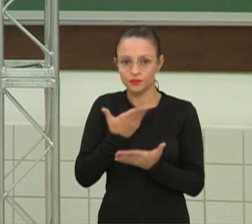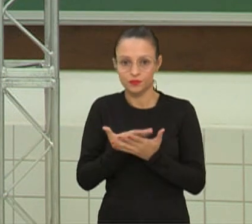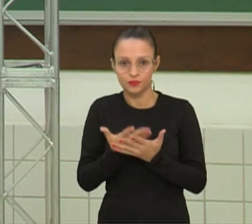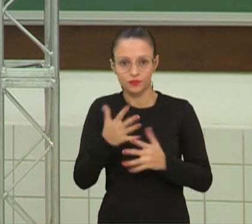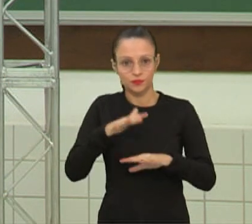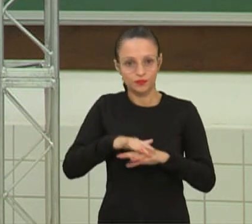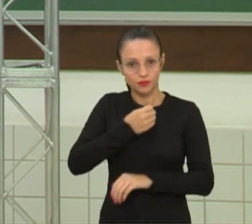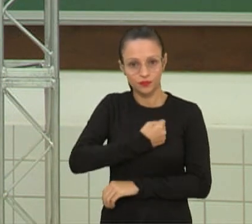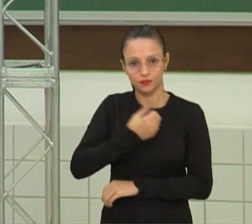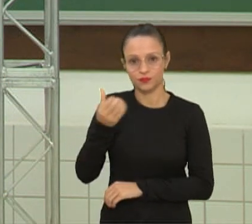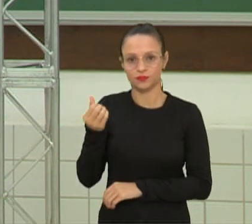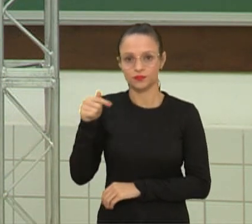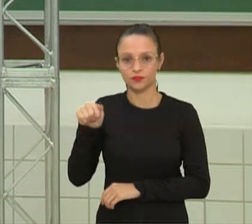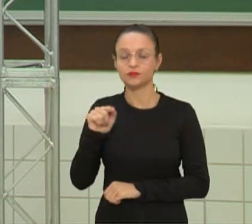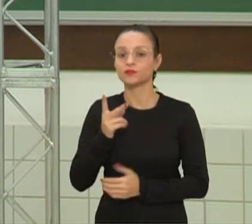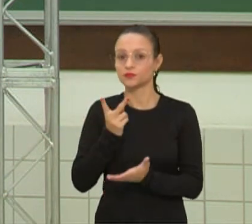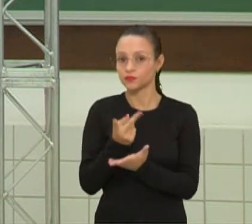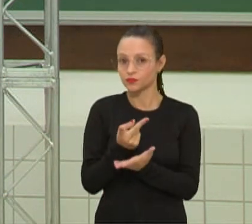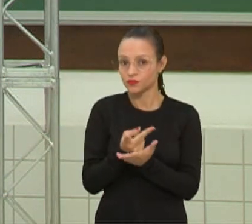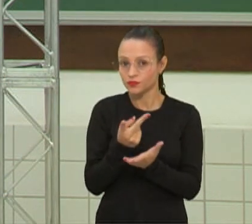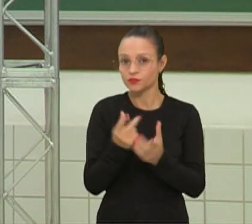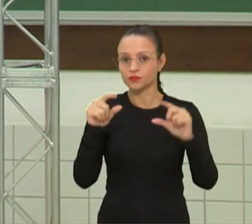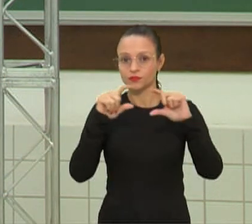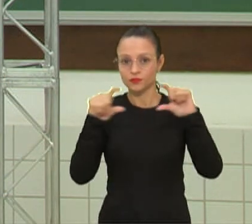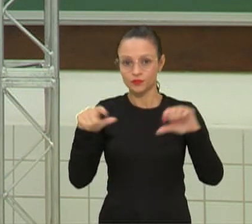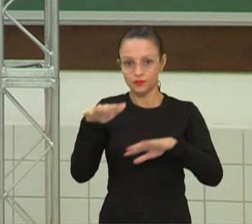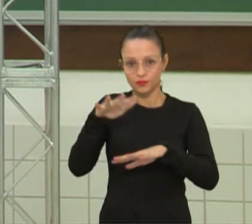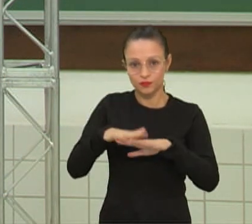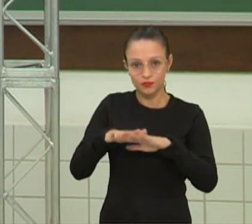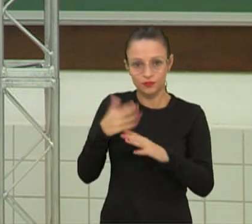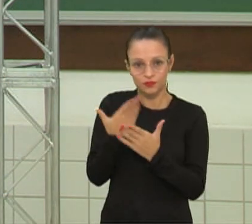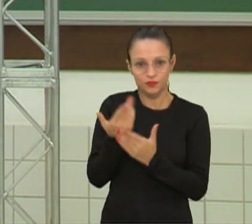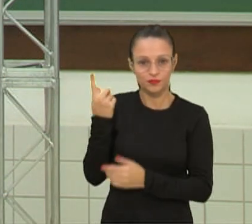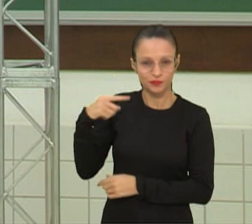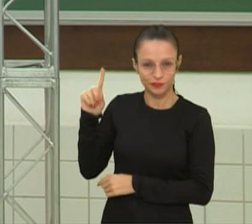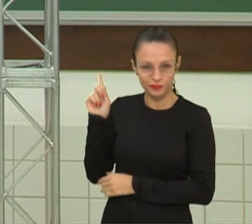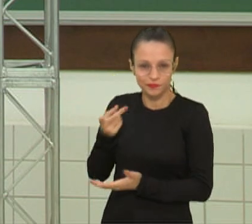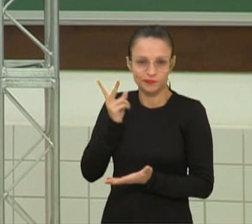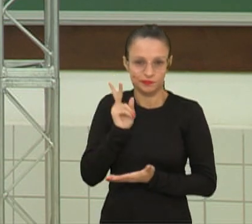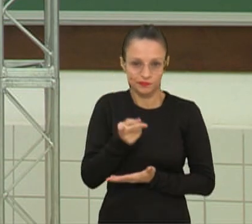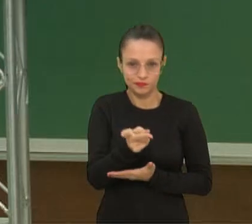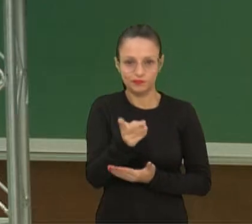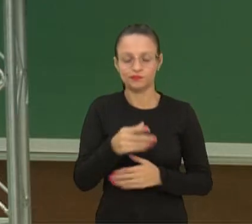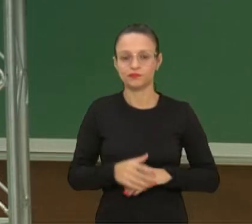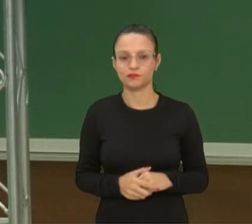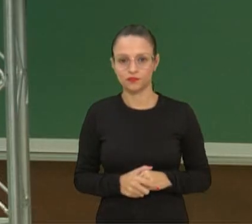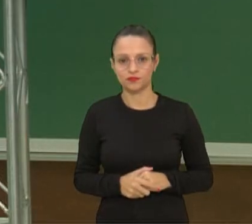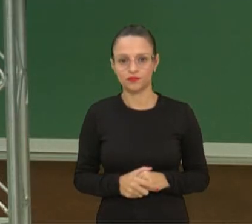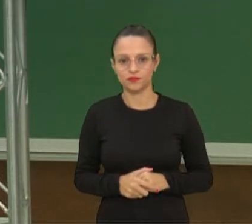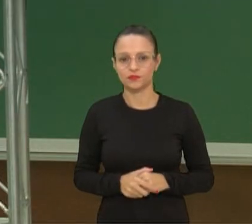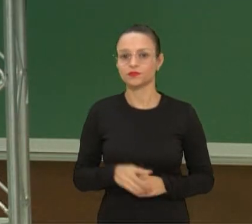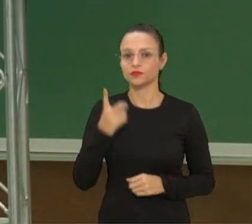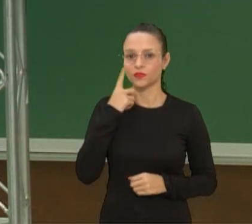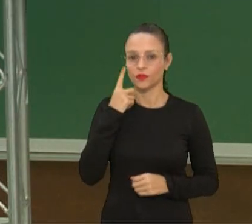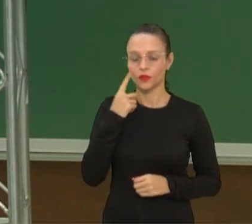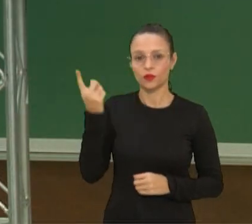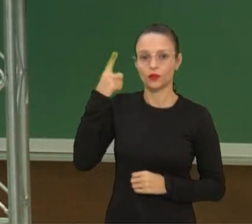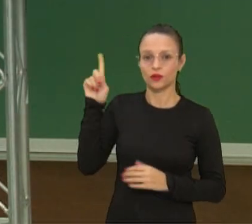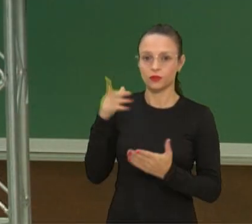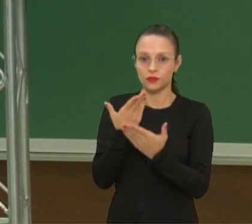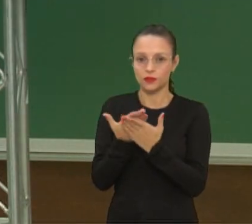dar continuidade às equações fracionárias que nós estudamos na aula anterior, tá? Então olha só, o que nós vimos na última